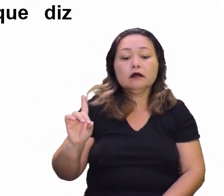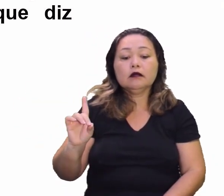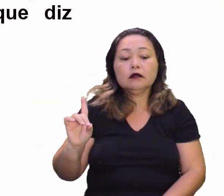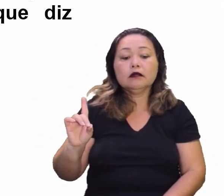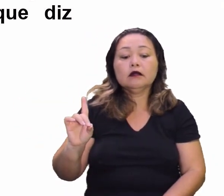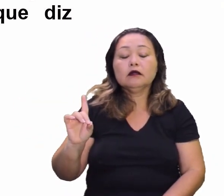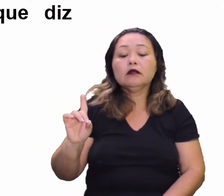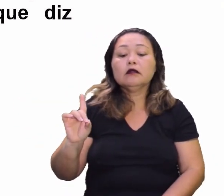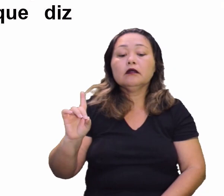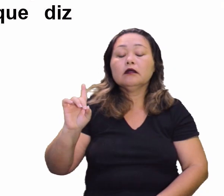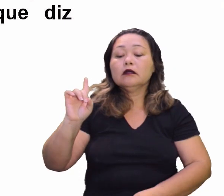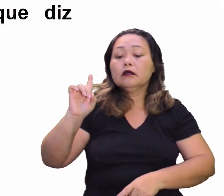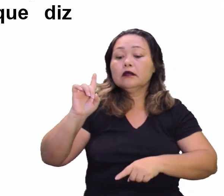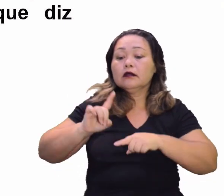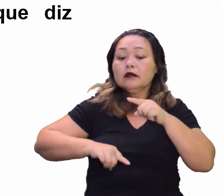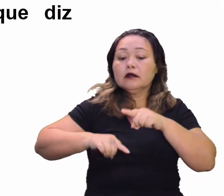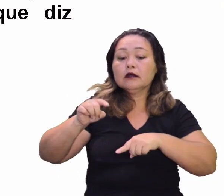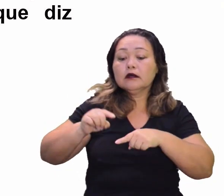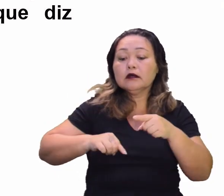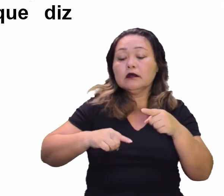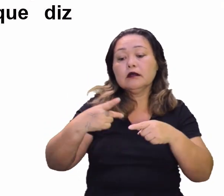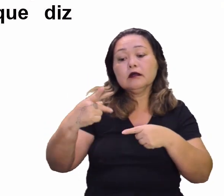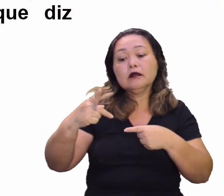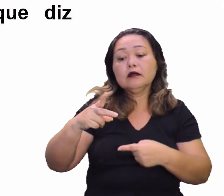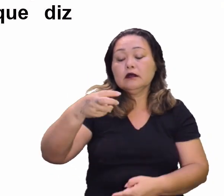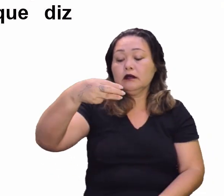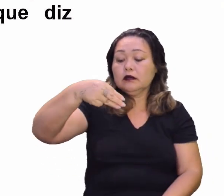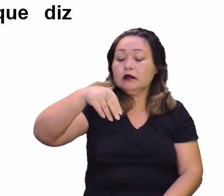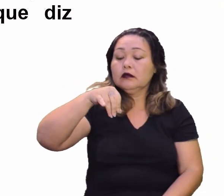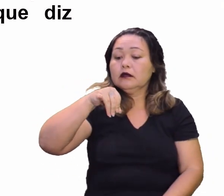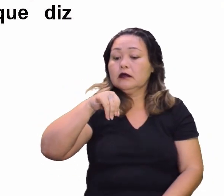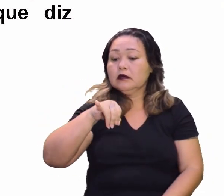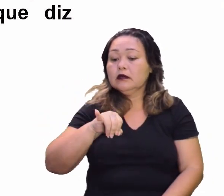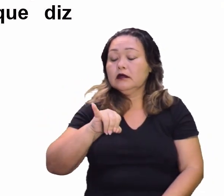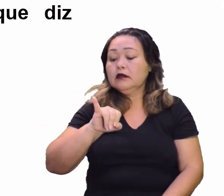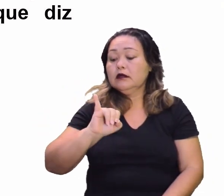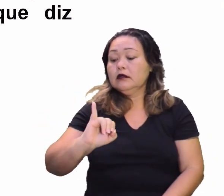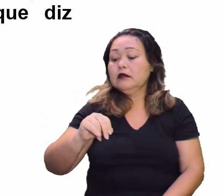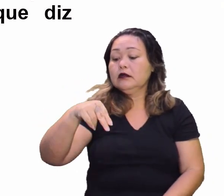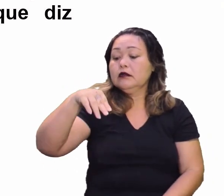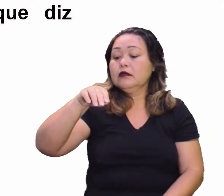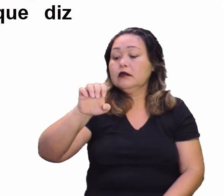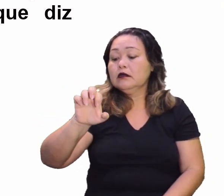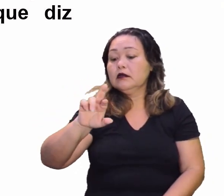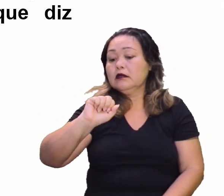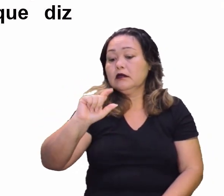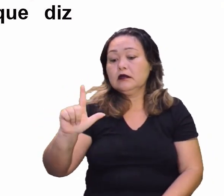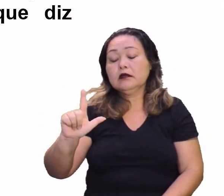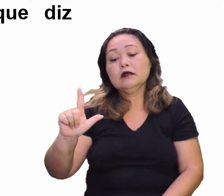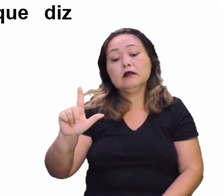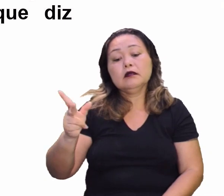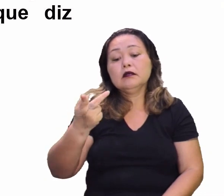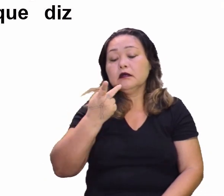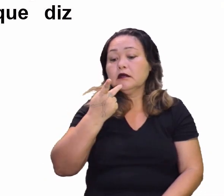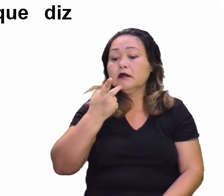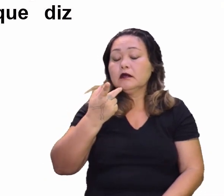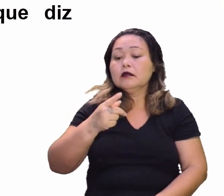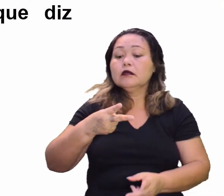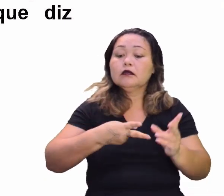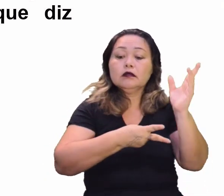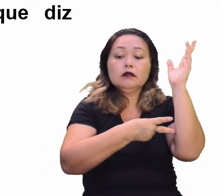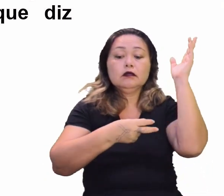né? Está falando aí sobre a questão do escoamento da sua produção mineral. E aí, no caso... Era borracha. Então, nós estamos